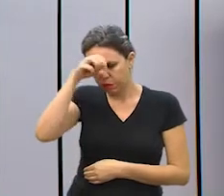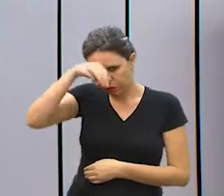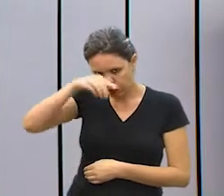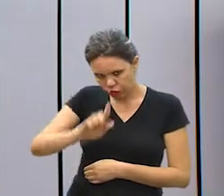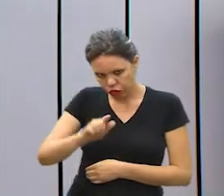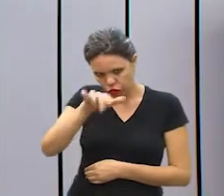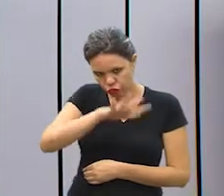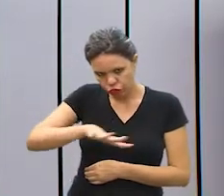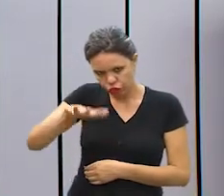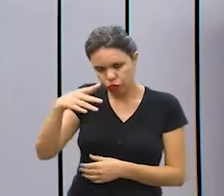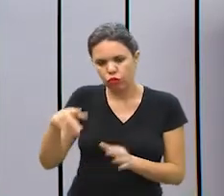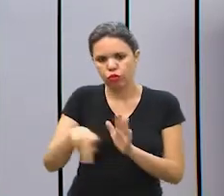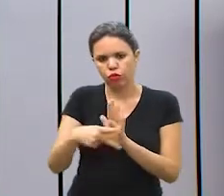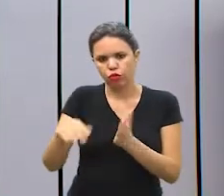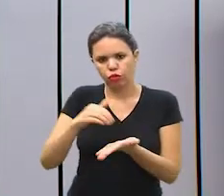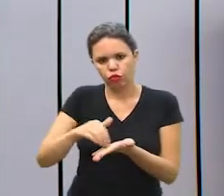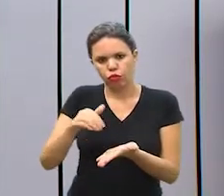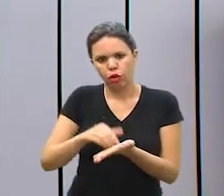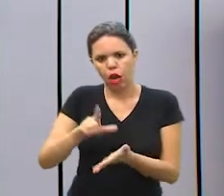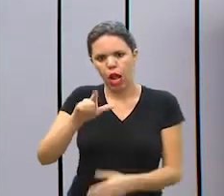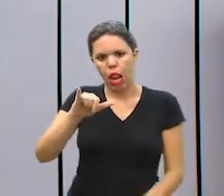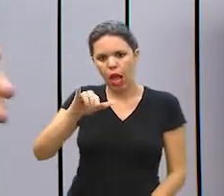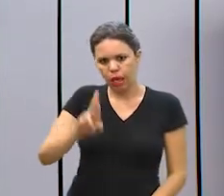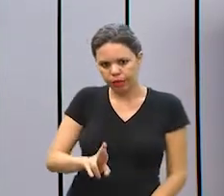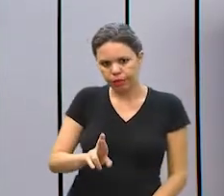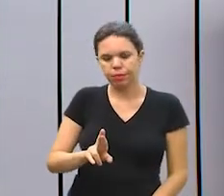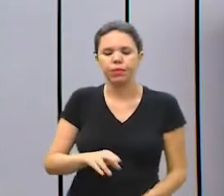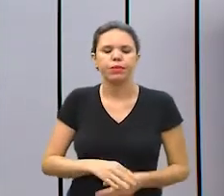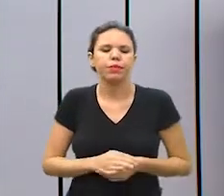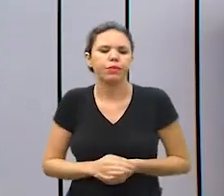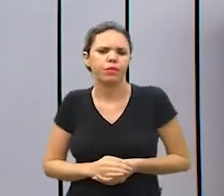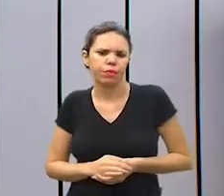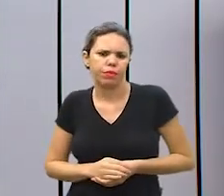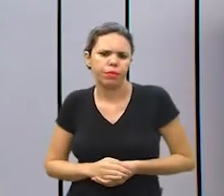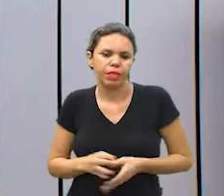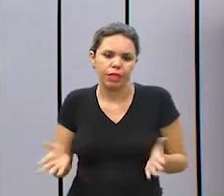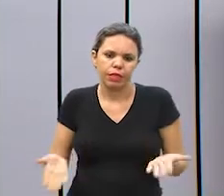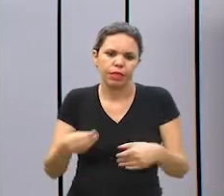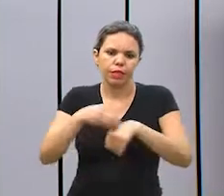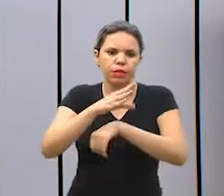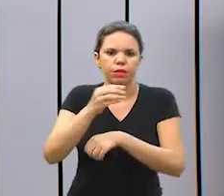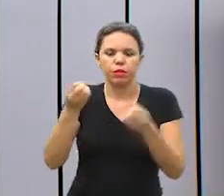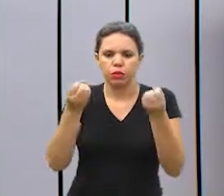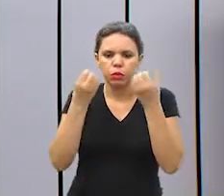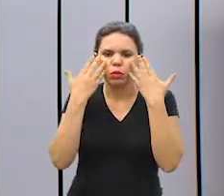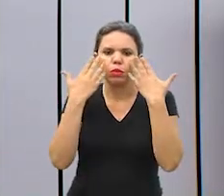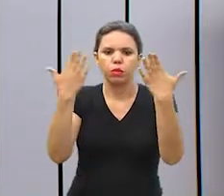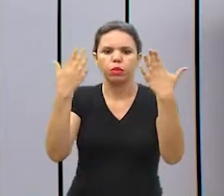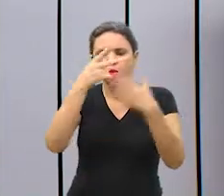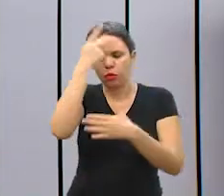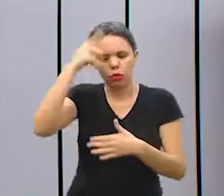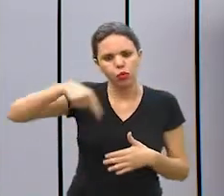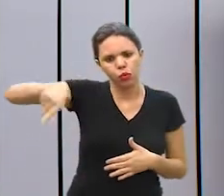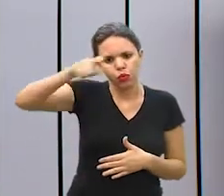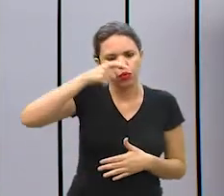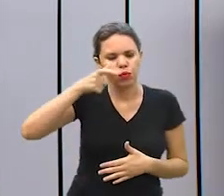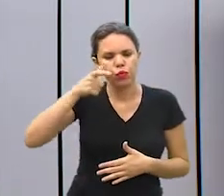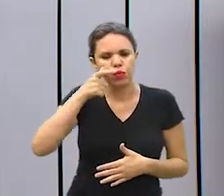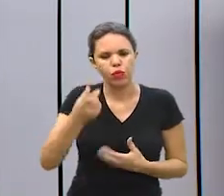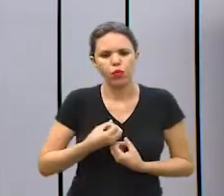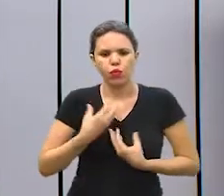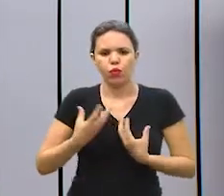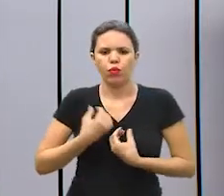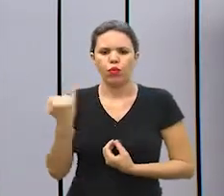Gatti, com o próprio secretário, o Dr. Lair Zamboni, enfim, nós temos trazido à luz da população